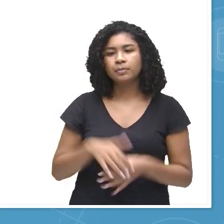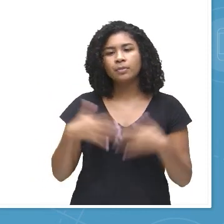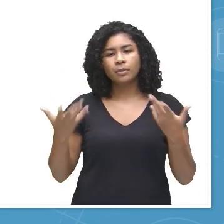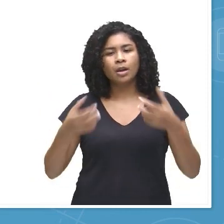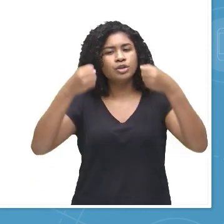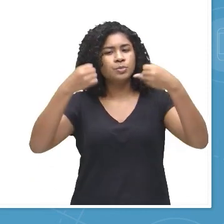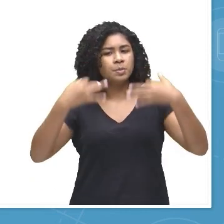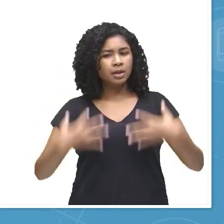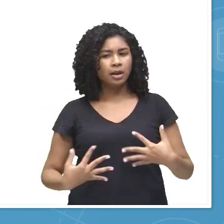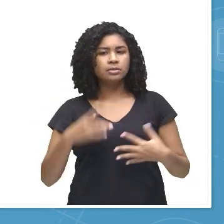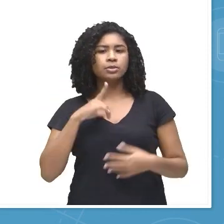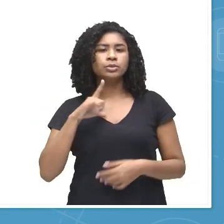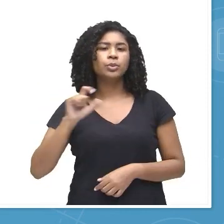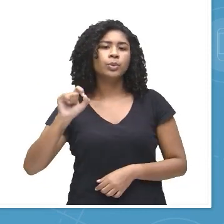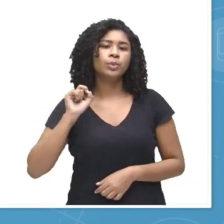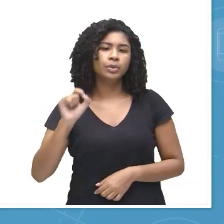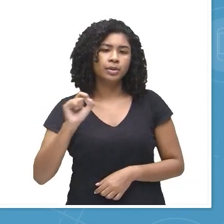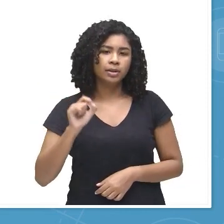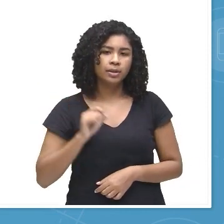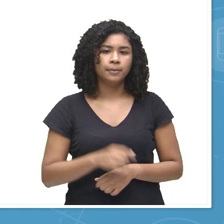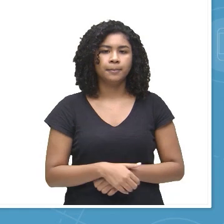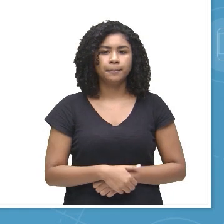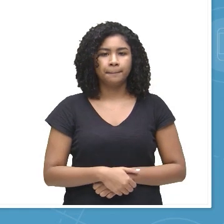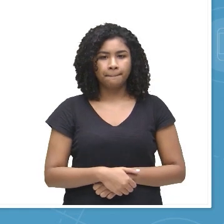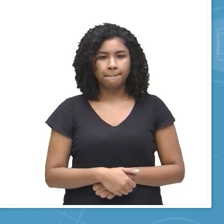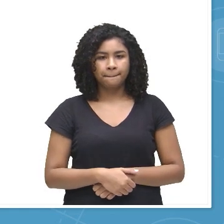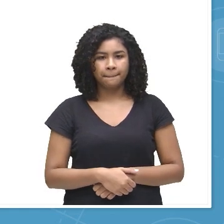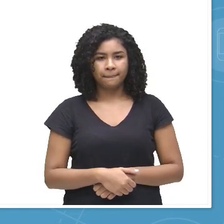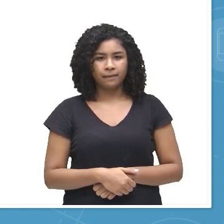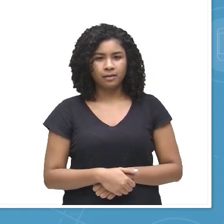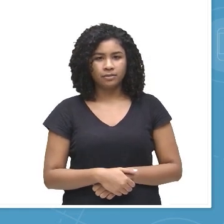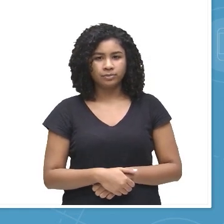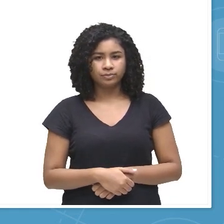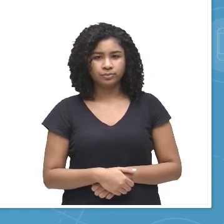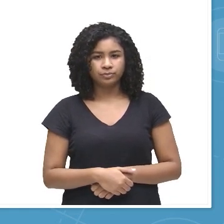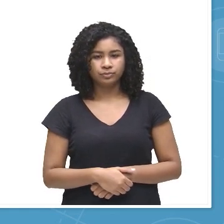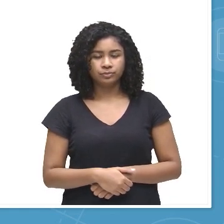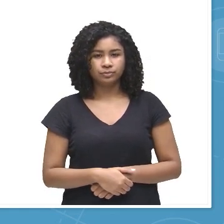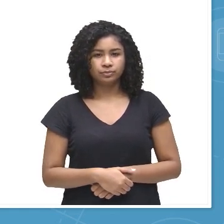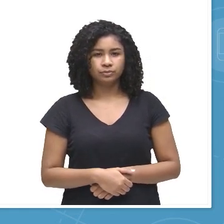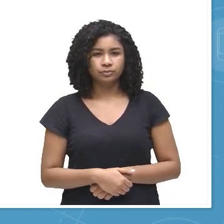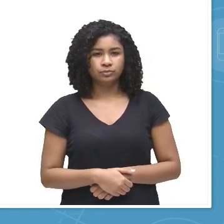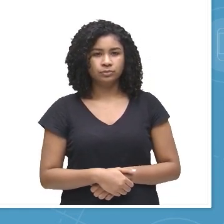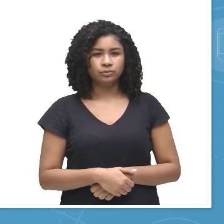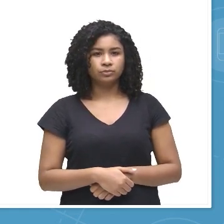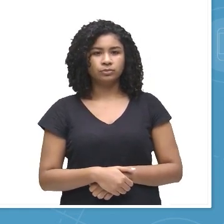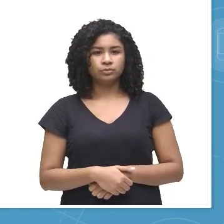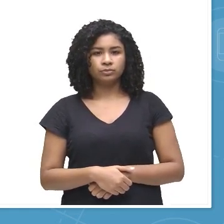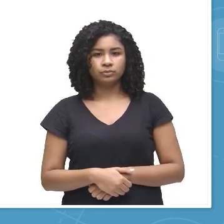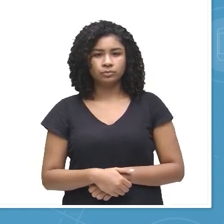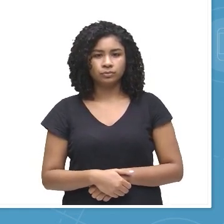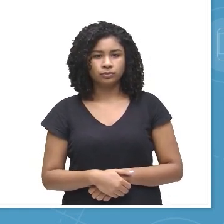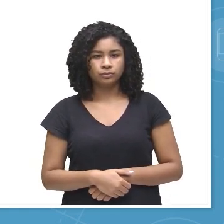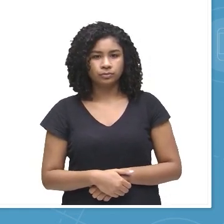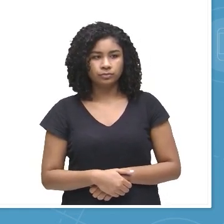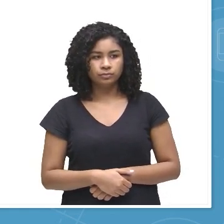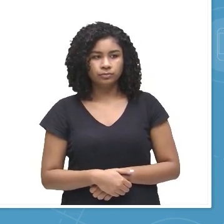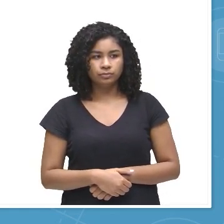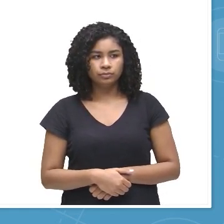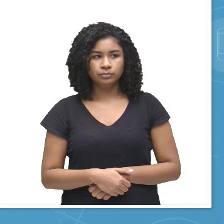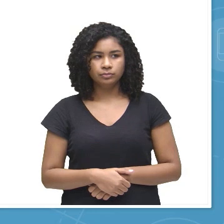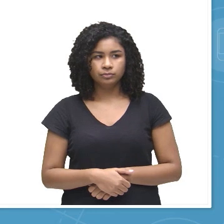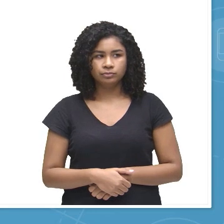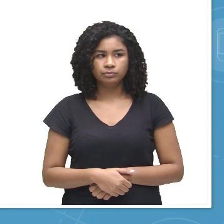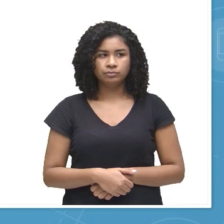temos, inferimos que faz o narrador? Pensar que a mãe viria com a conversa de sempre